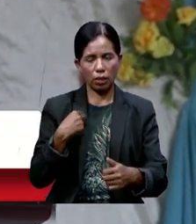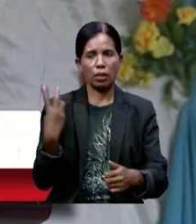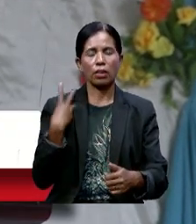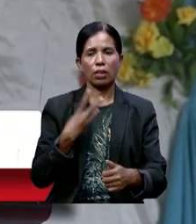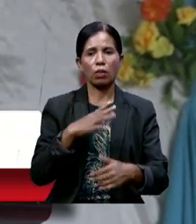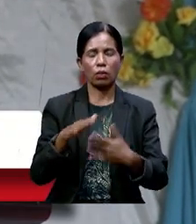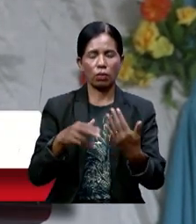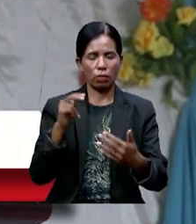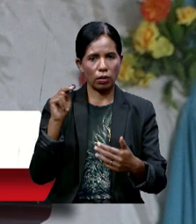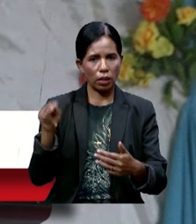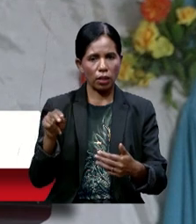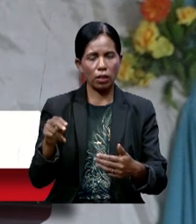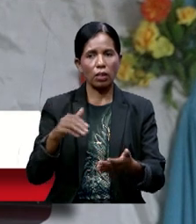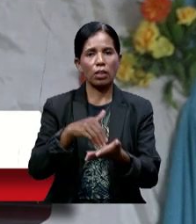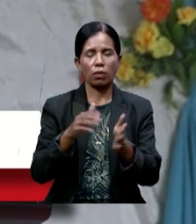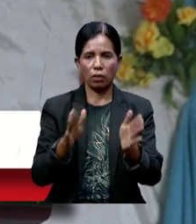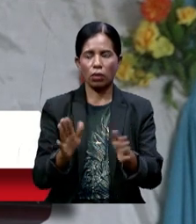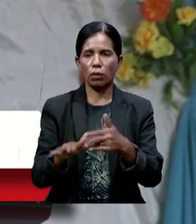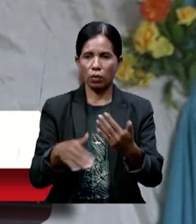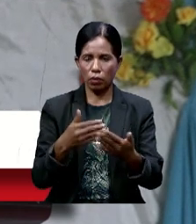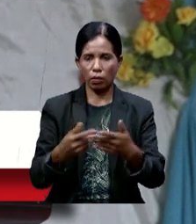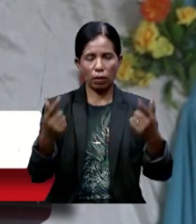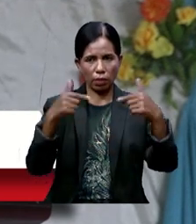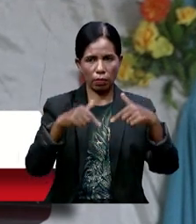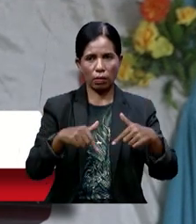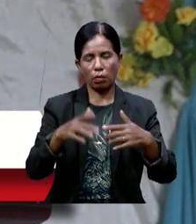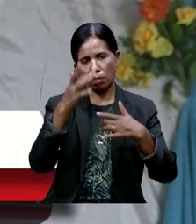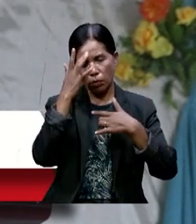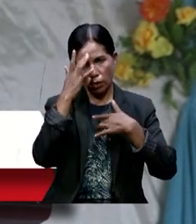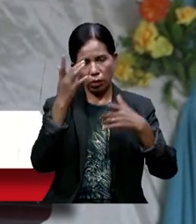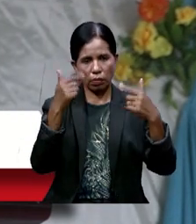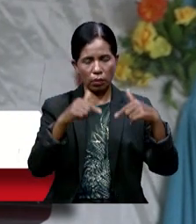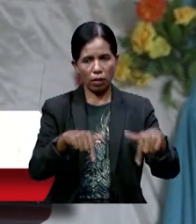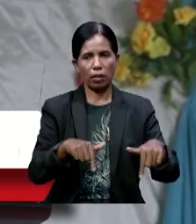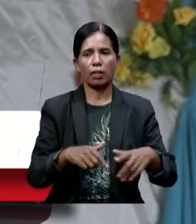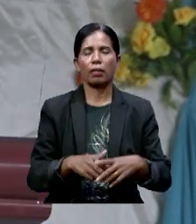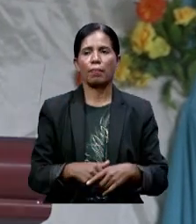Sira. Consulta batru makarik,